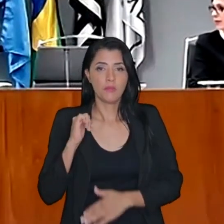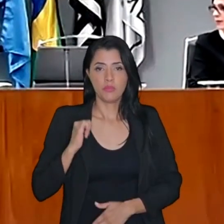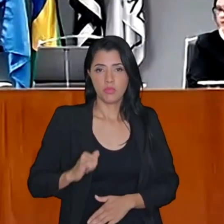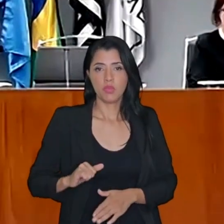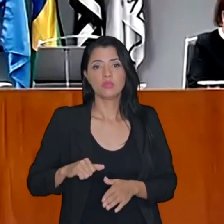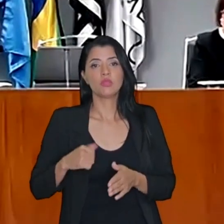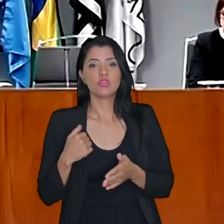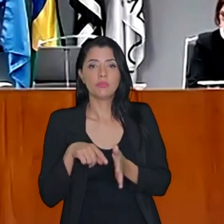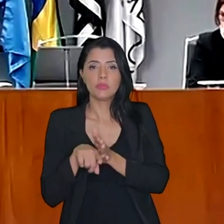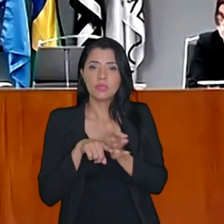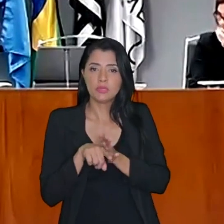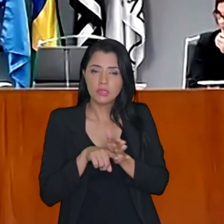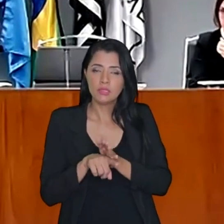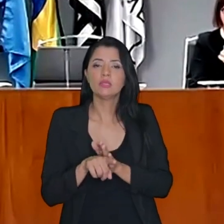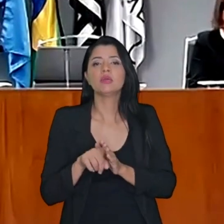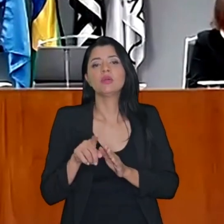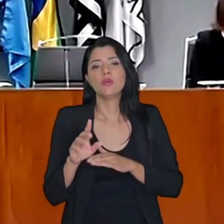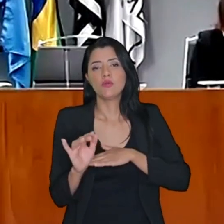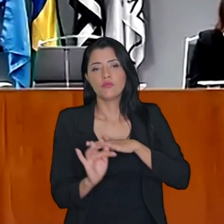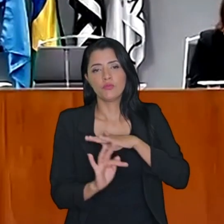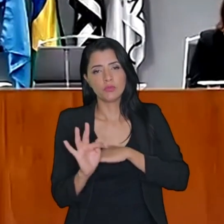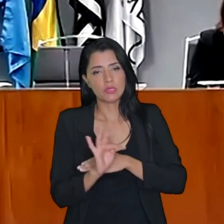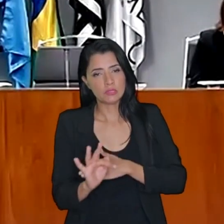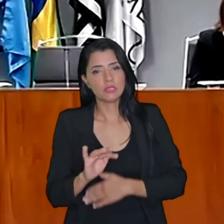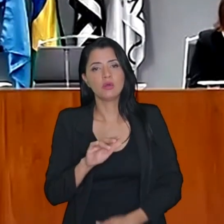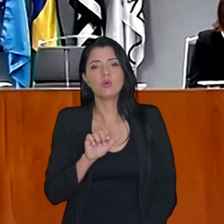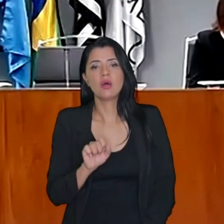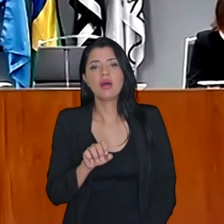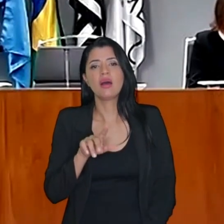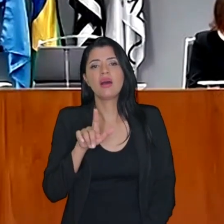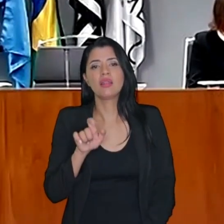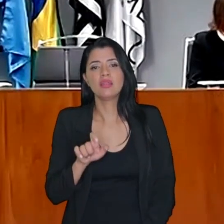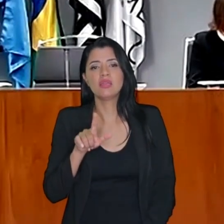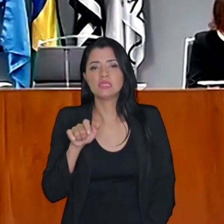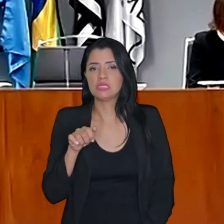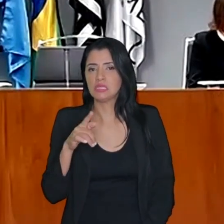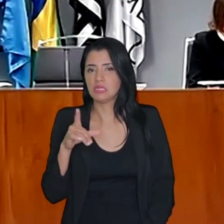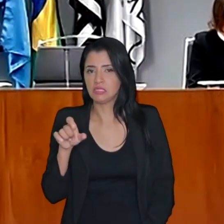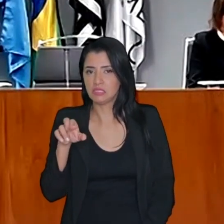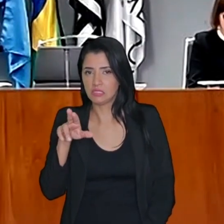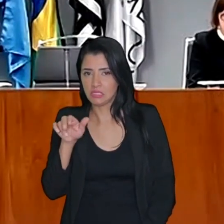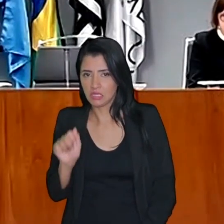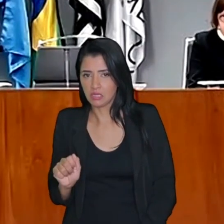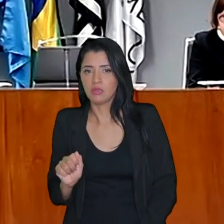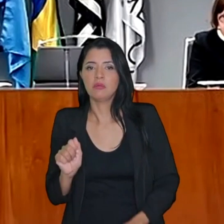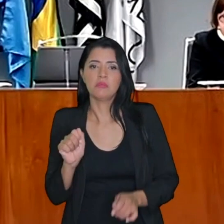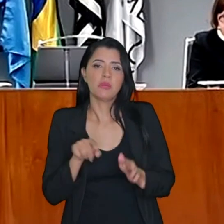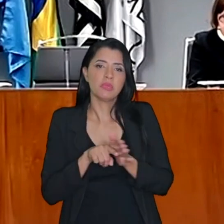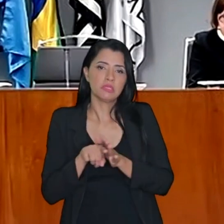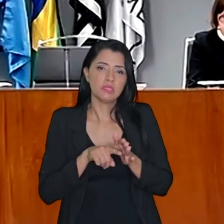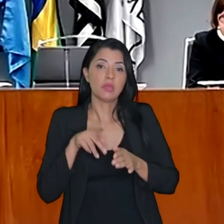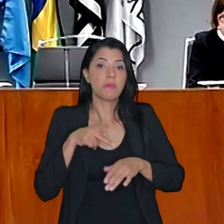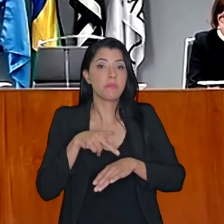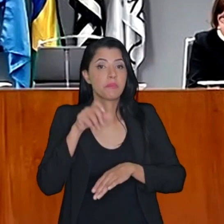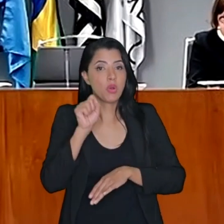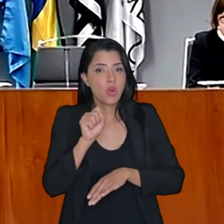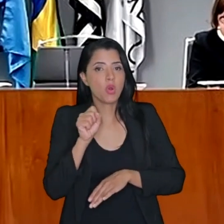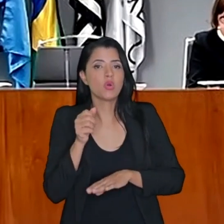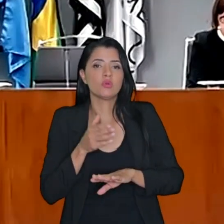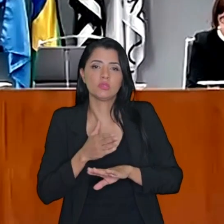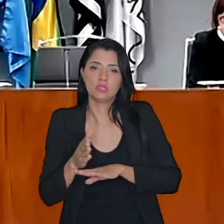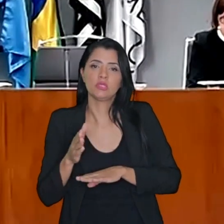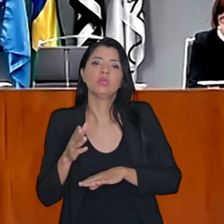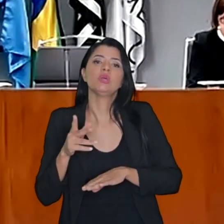bolsa de pesquisa pela Fundação Alexander von Humboldt para a realização de pesquisa de pós-doutorado na